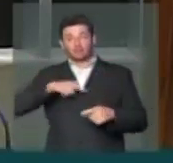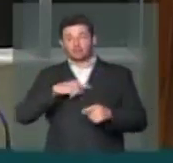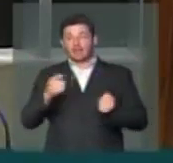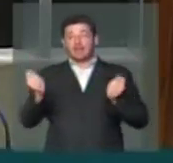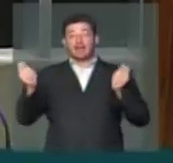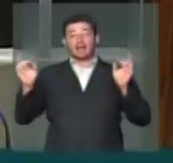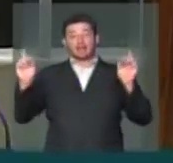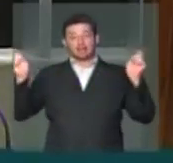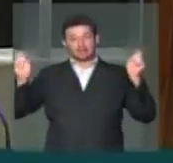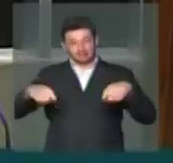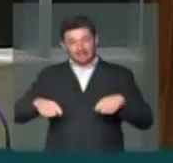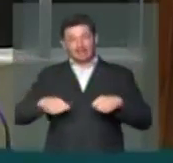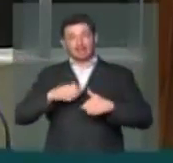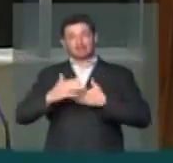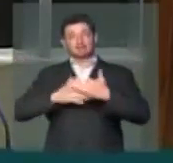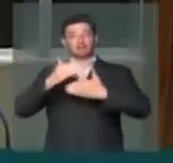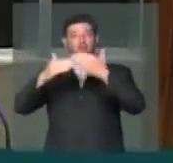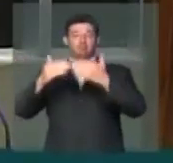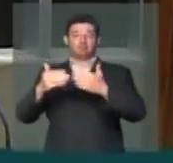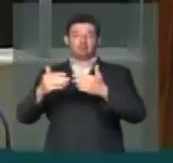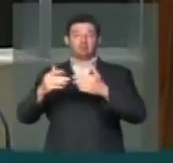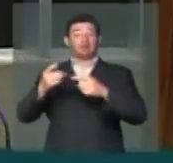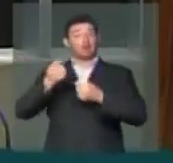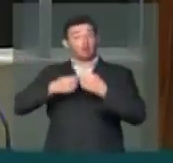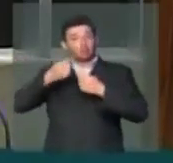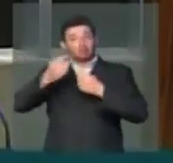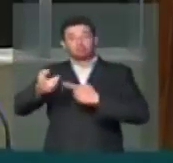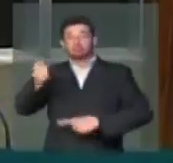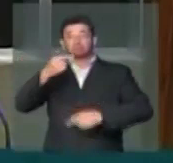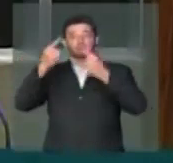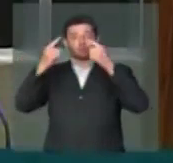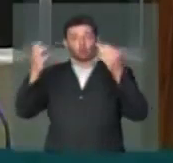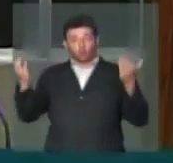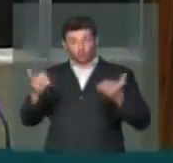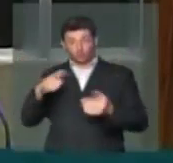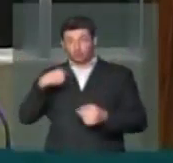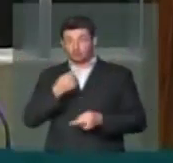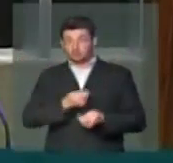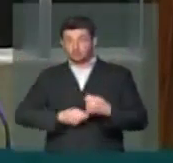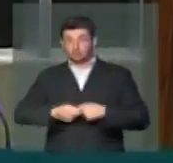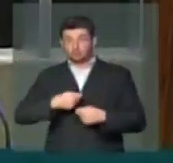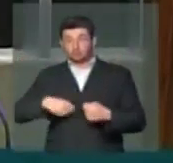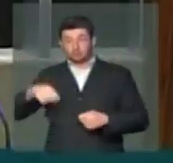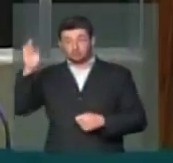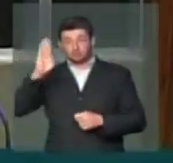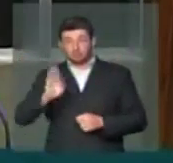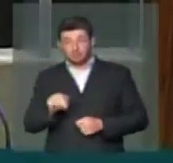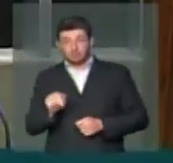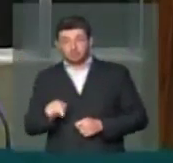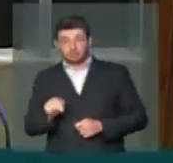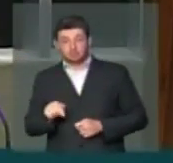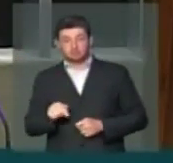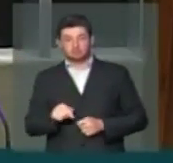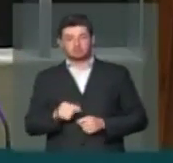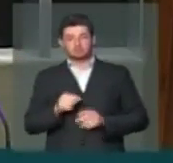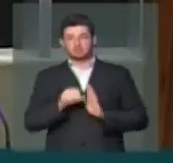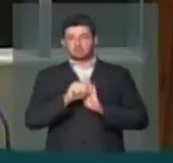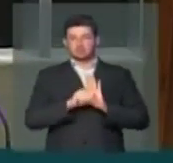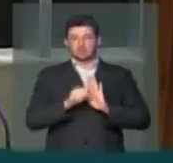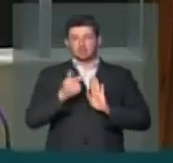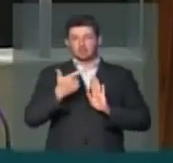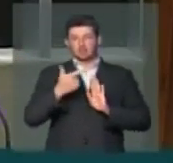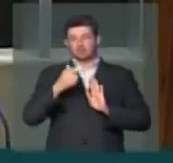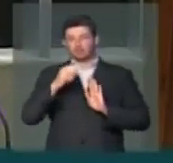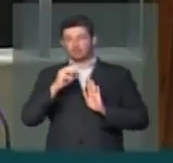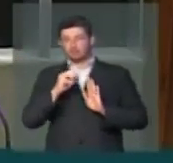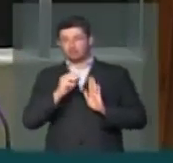econômico, inclusive. Hoje nós temos uma economia, depois do século XX,